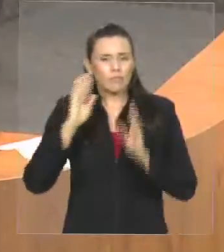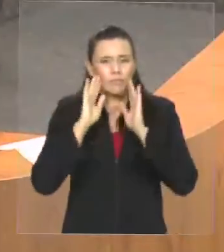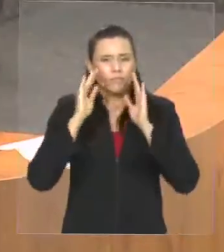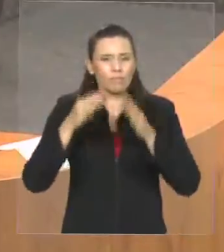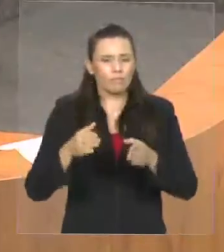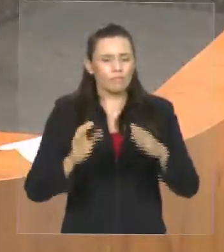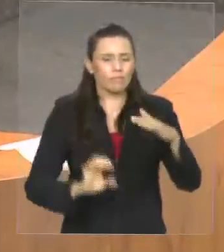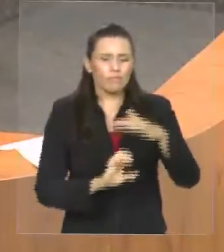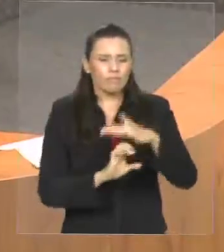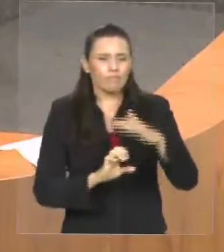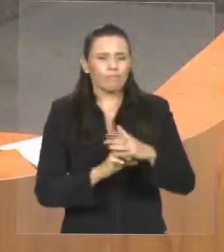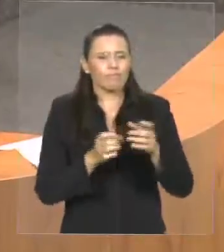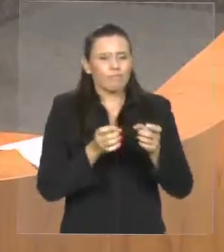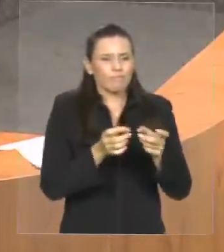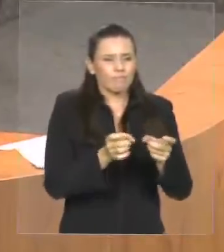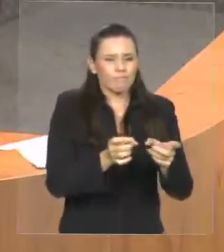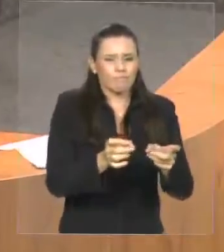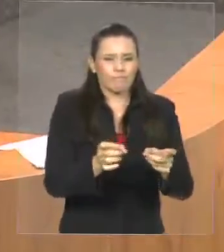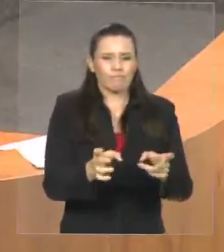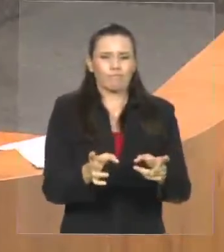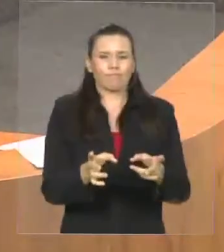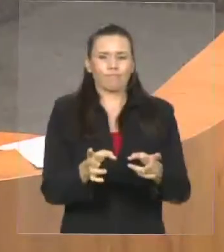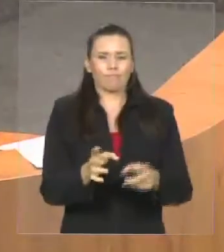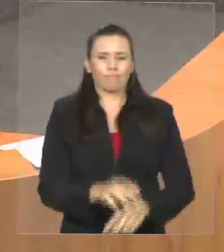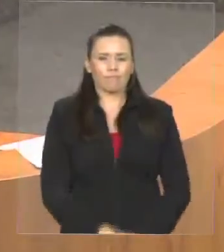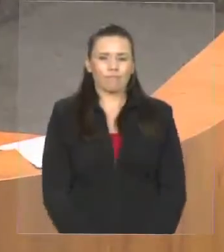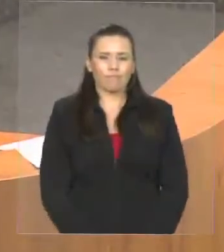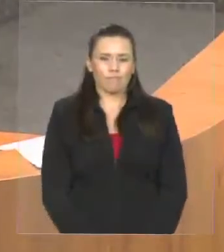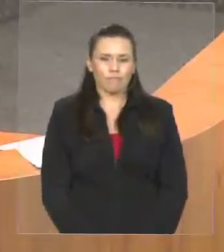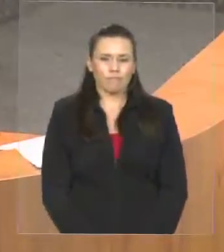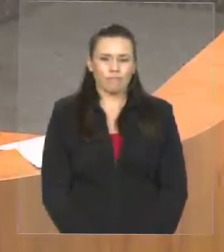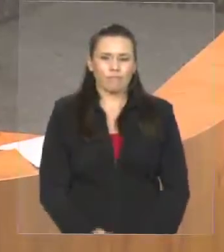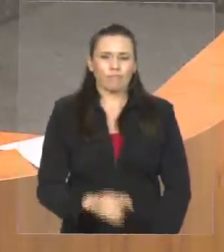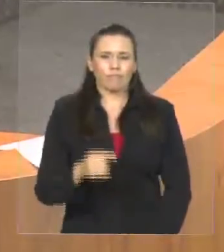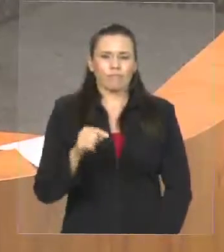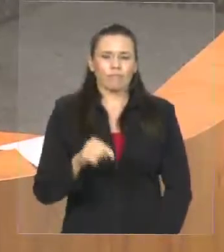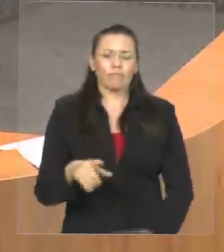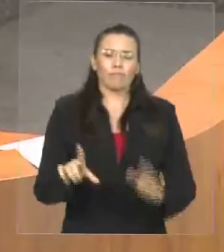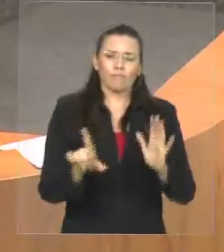empresas exportadoras beneficiárias da Lei